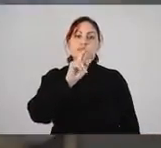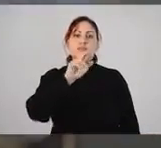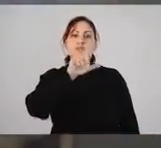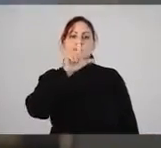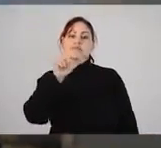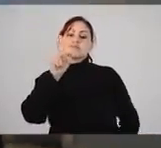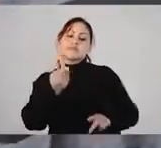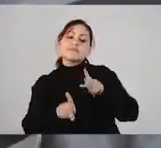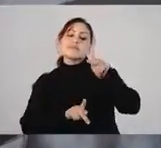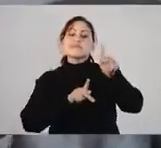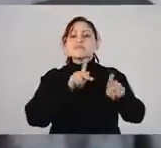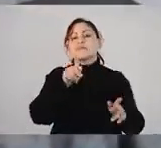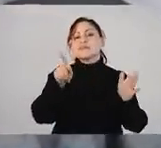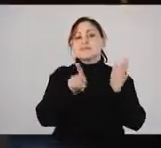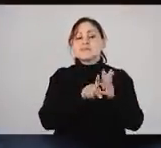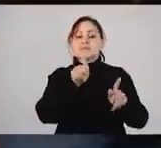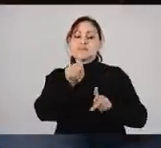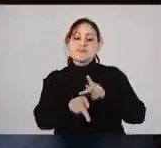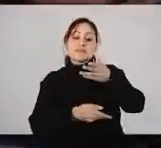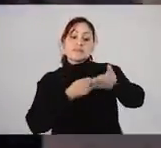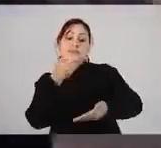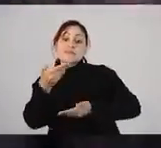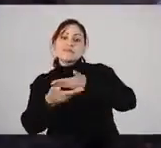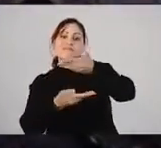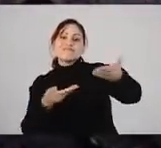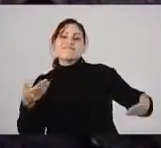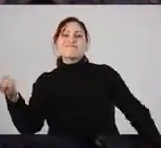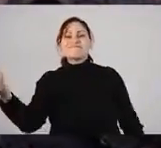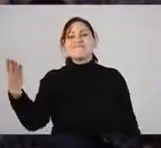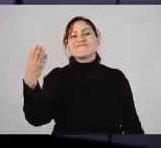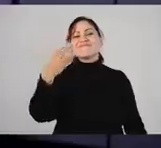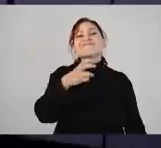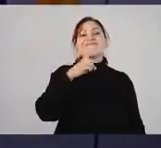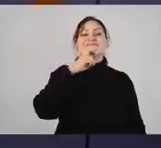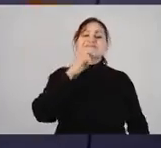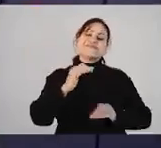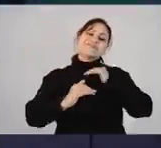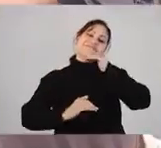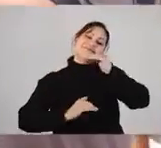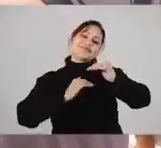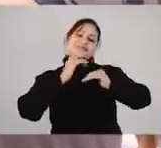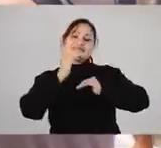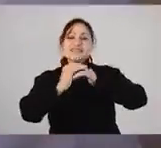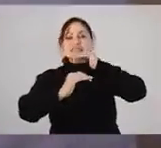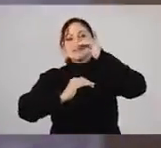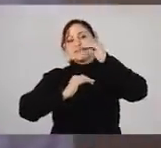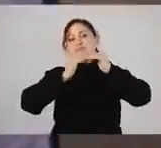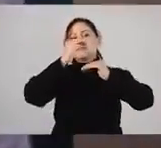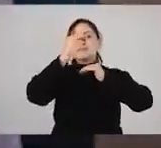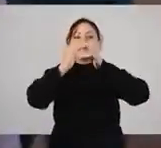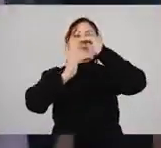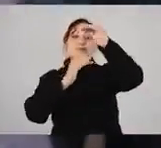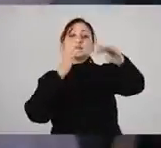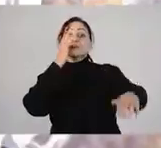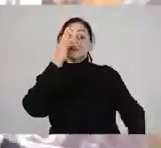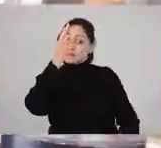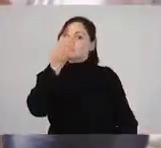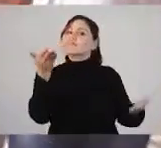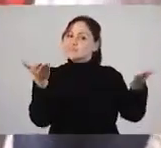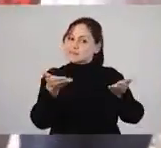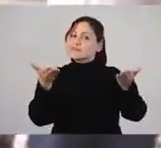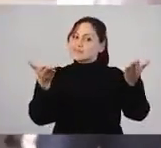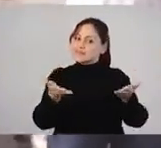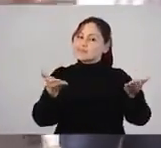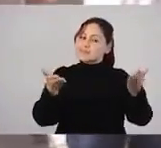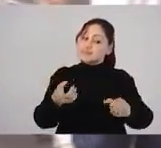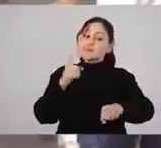Raul Marcelo do povo, compartilhe o novo. Pra Sorocaba avançar, o